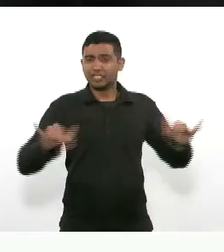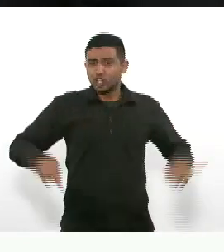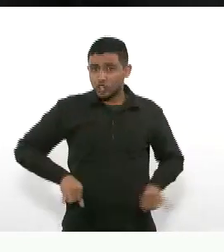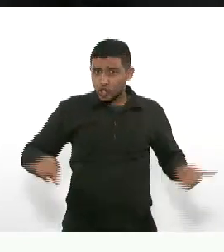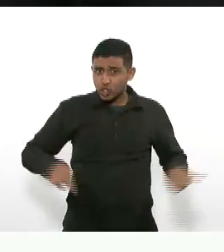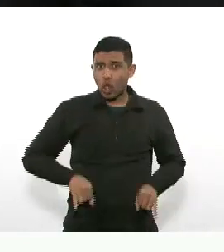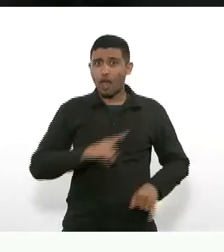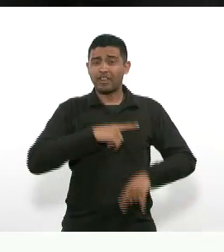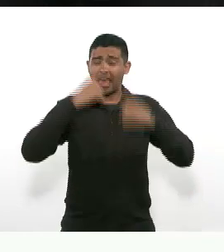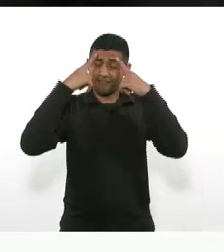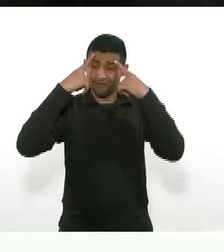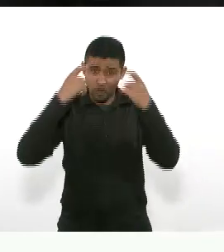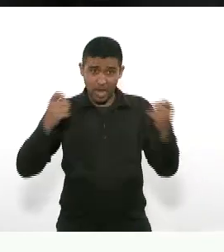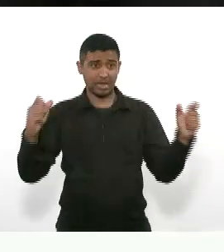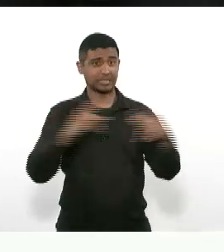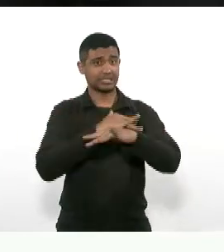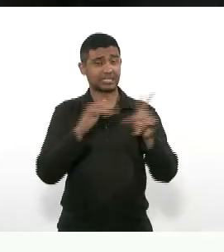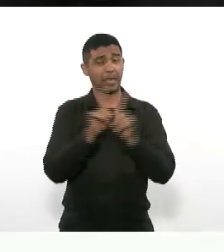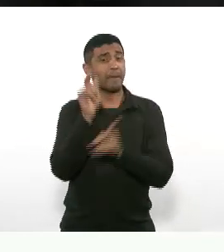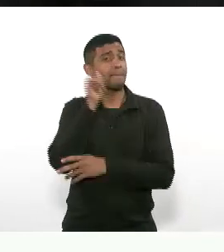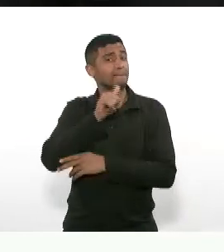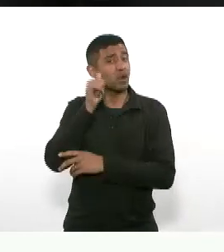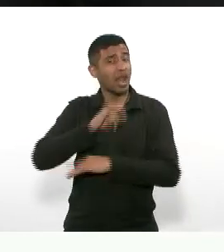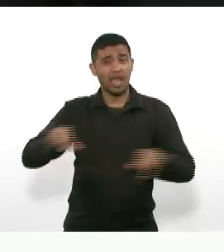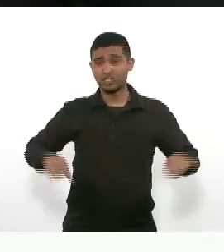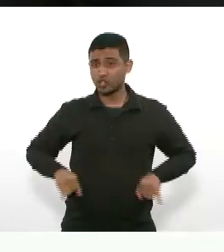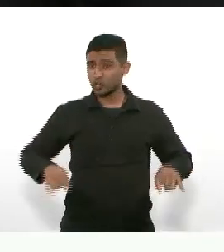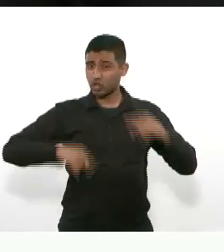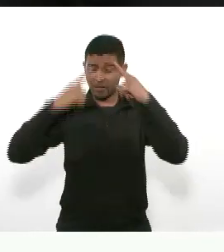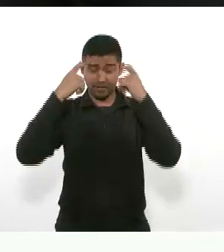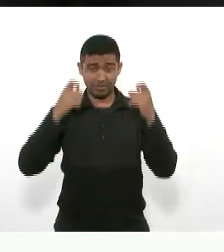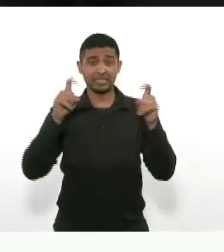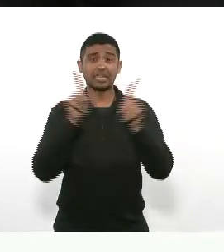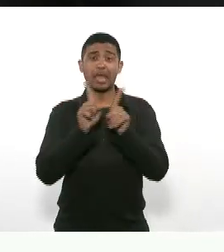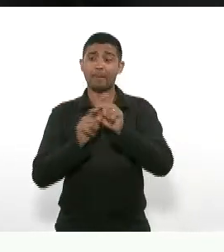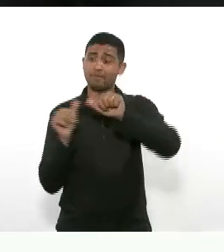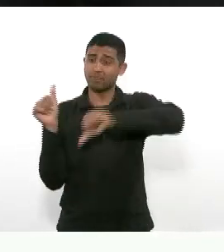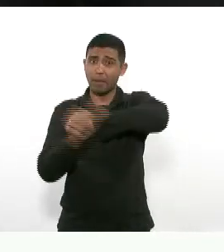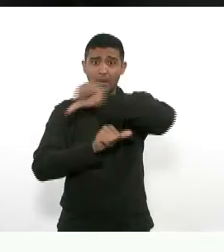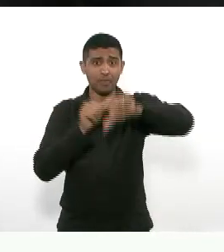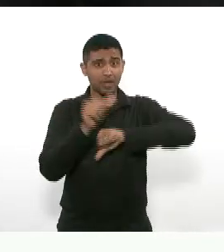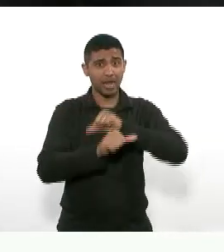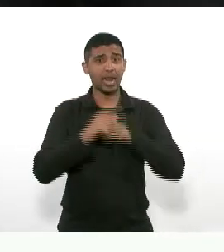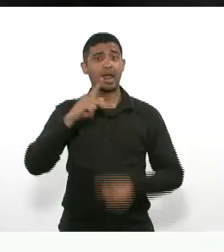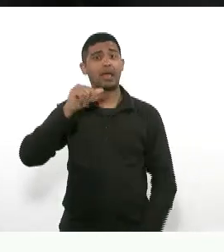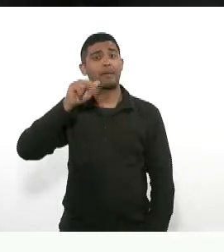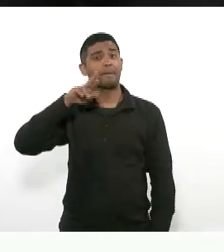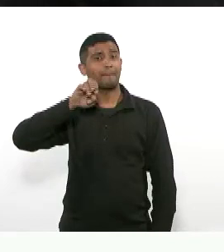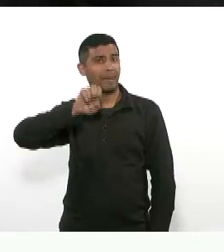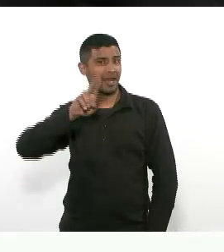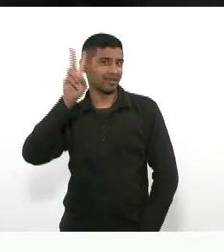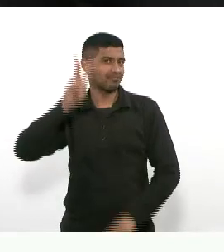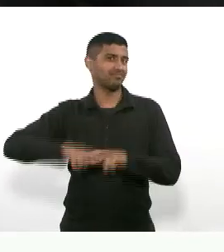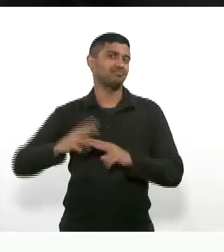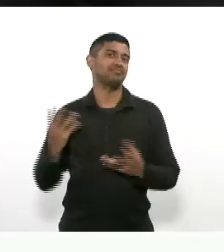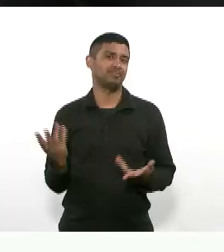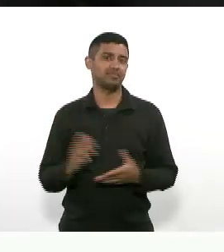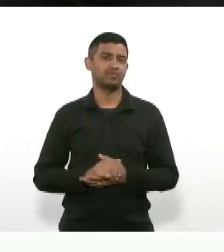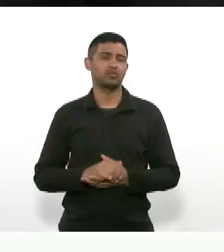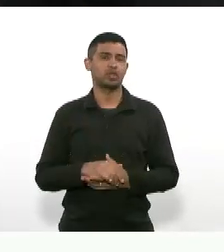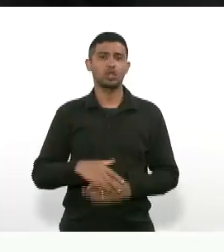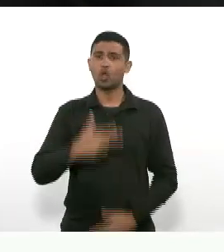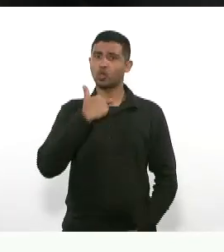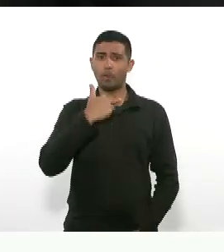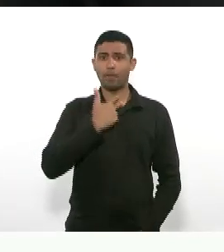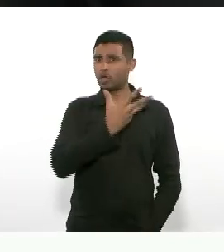mulheres em situação de violência, com uma remodelação efetiva do parque prisional. Não podemos esquecer que a América